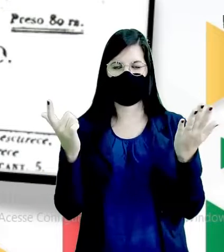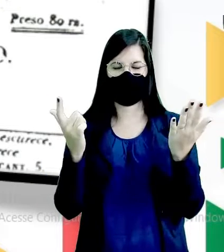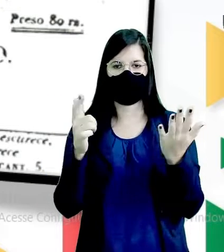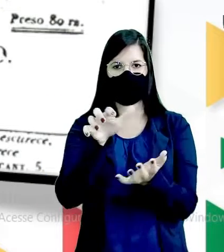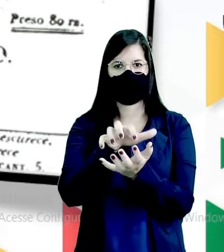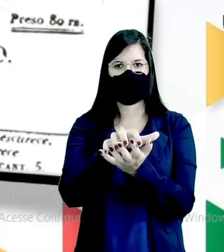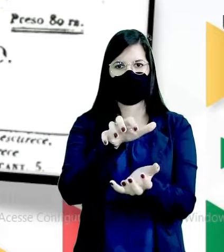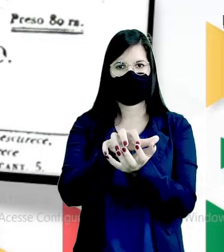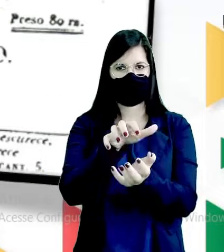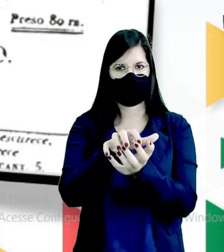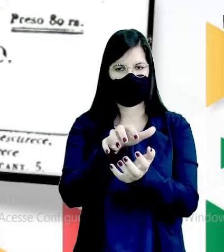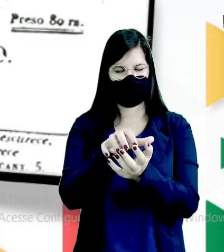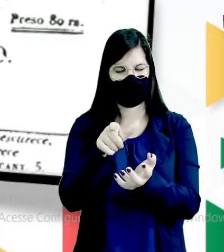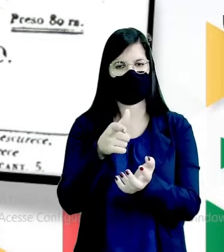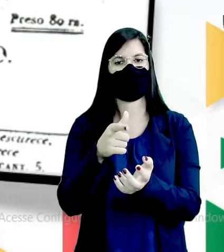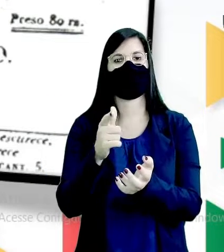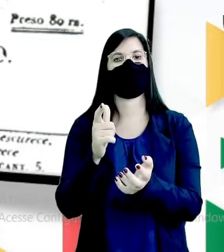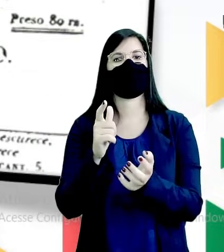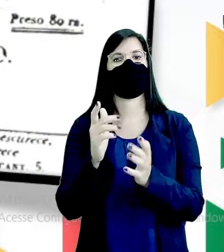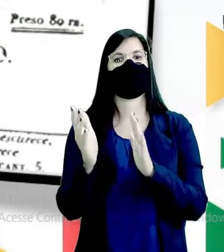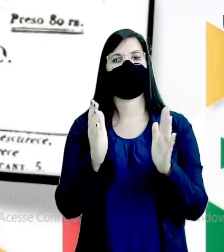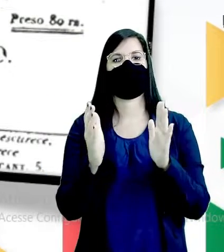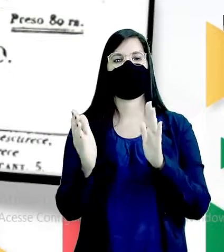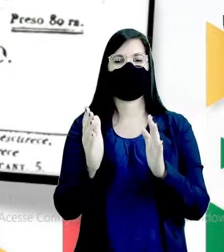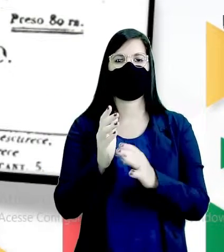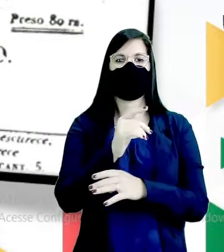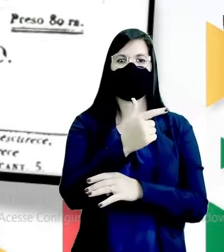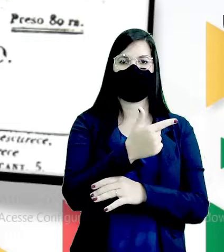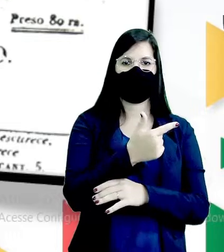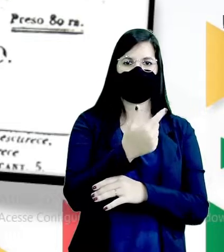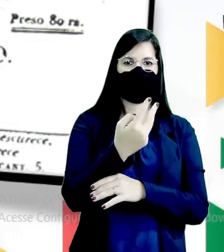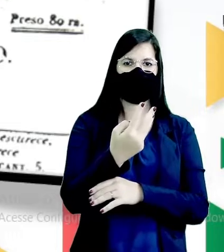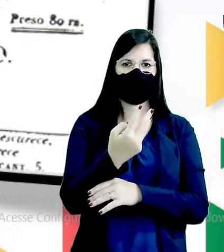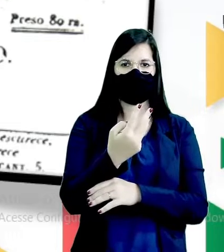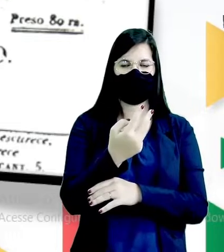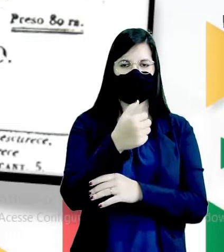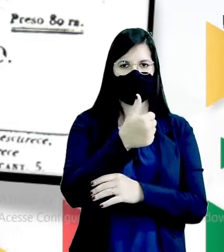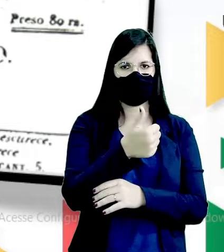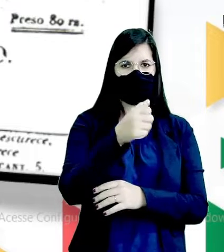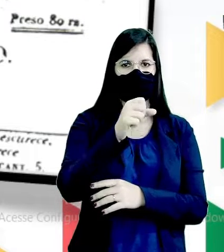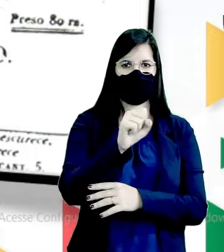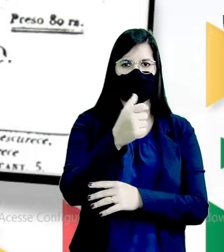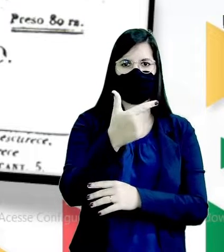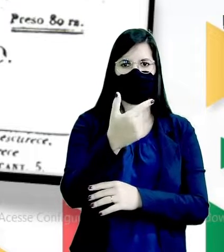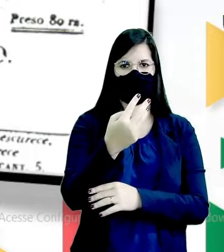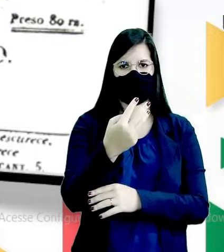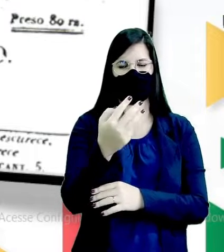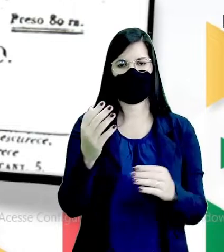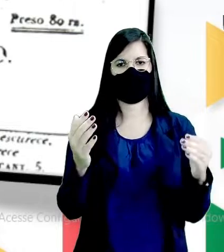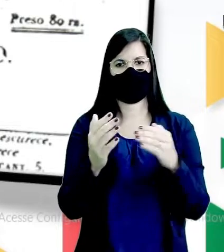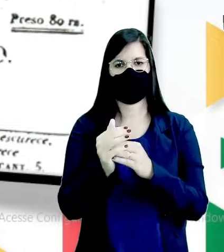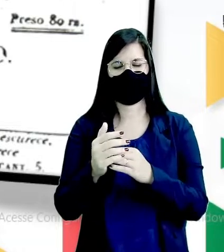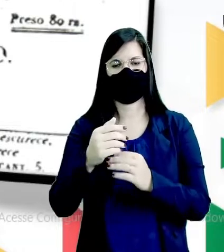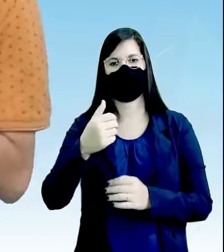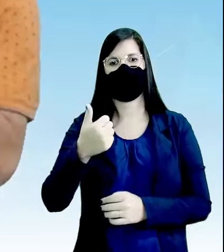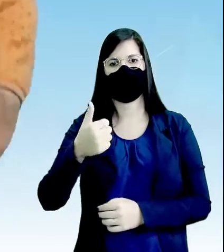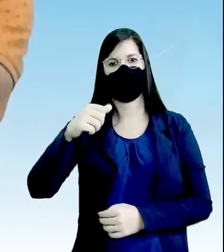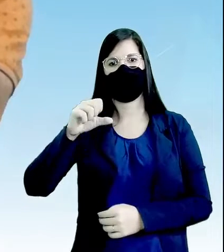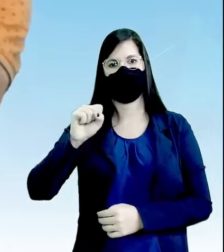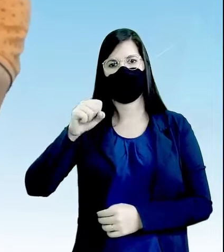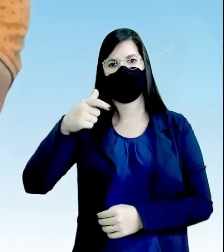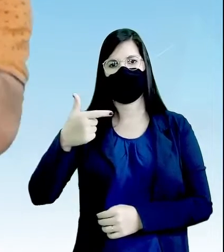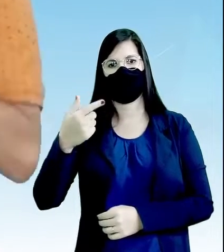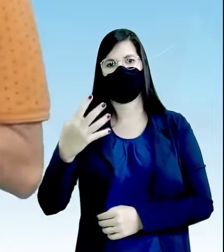Pernambucano, que durou de 23, de 1823 até 12 de agosto de 1824.